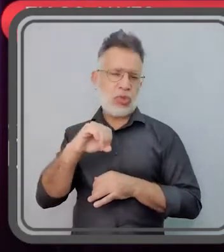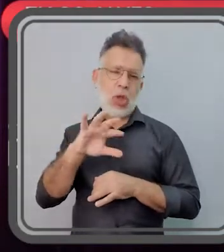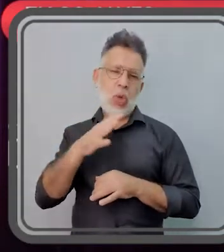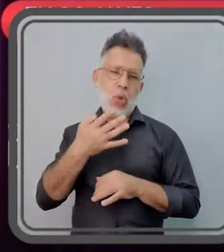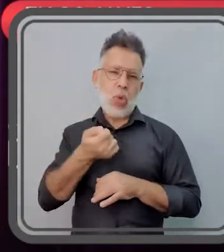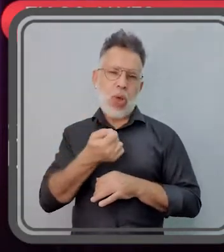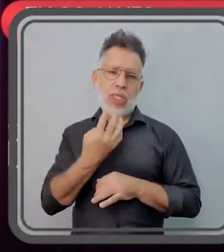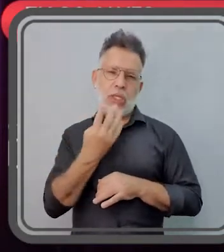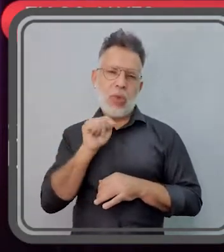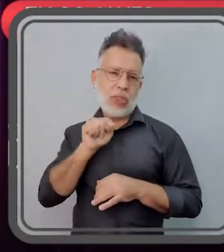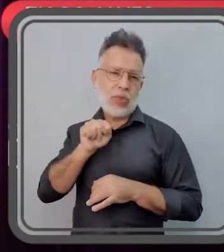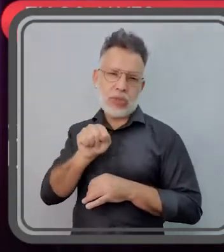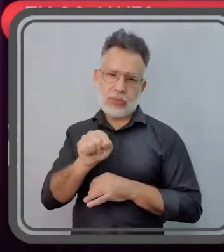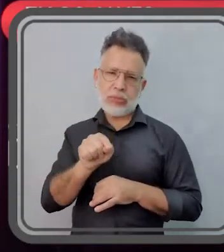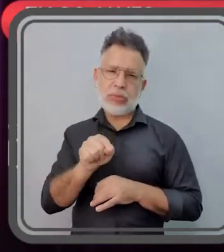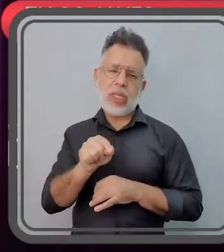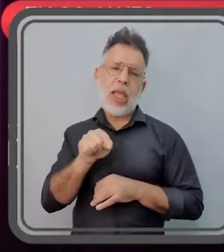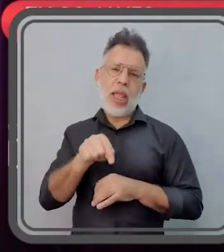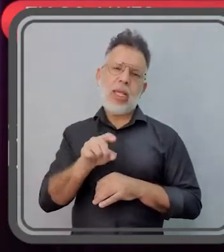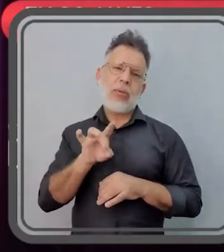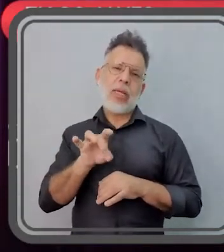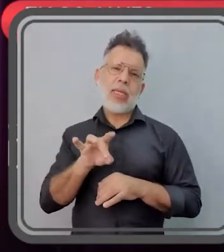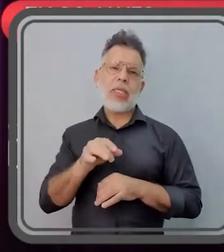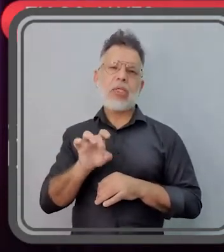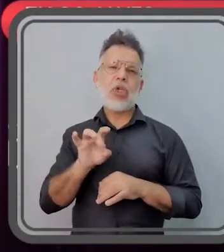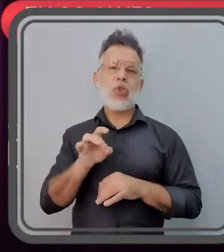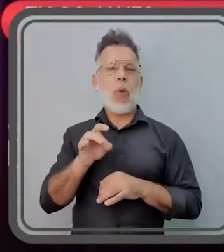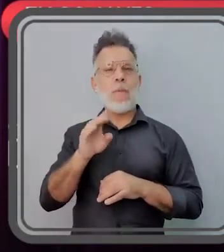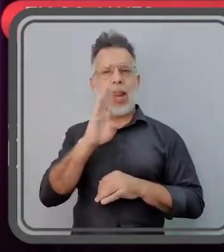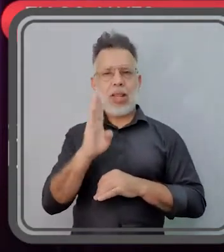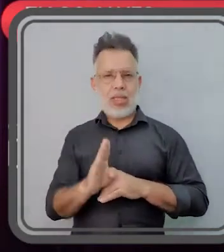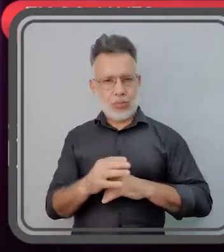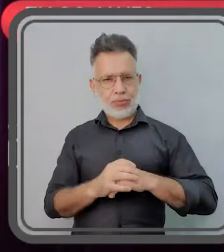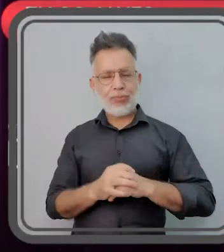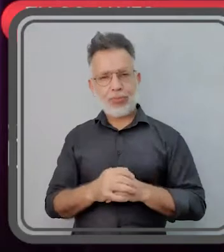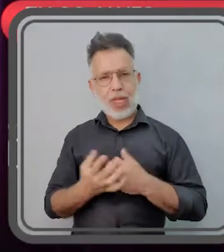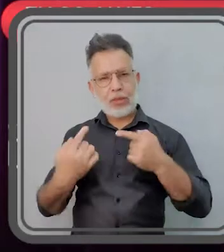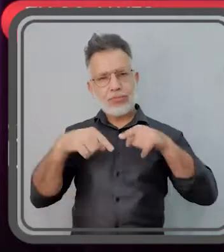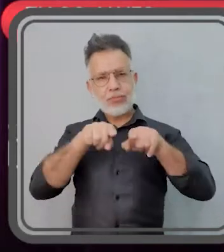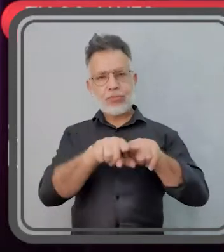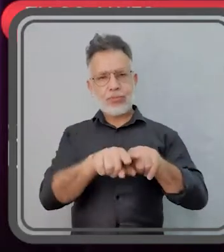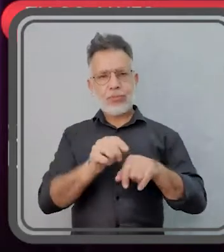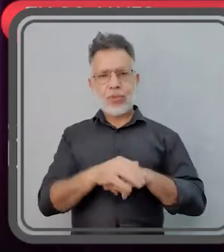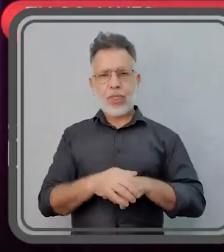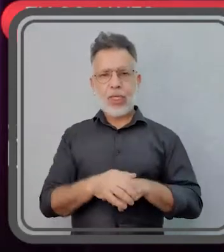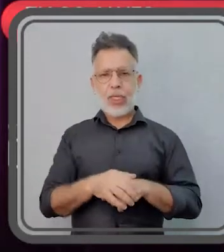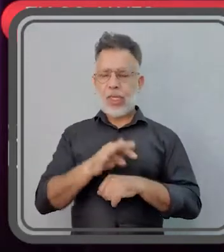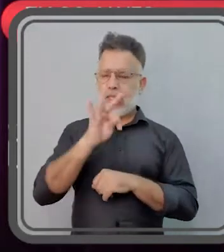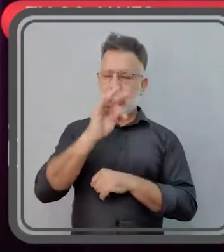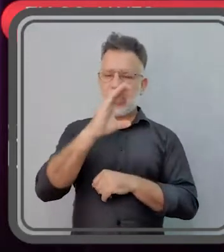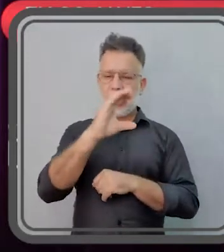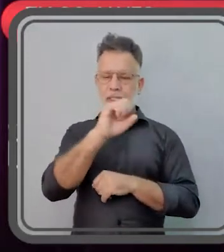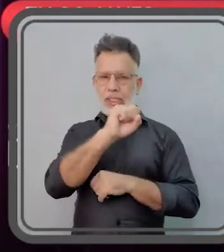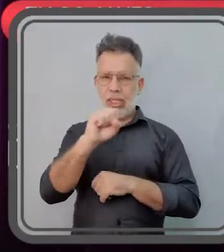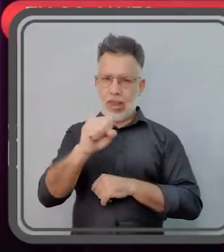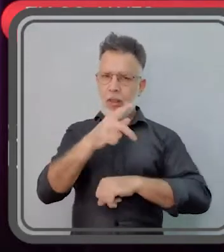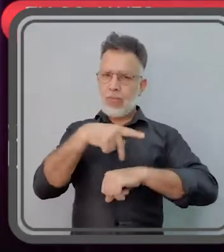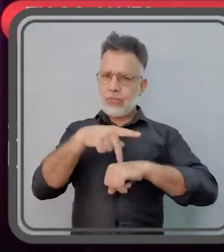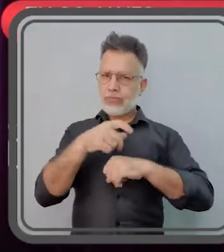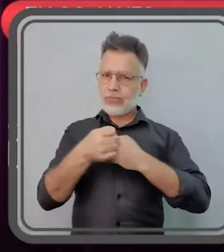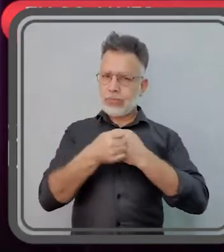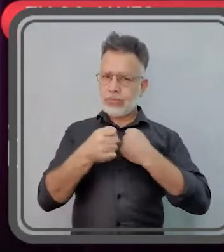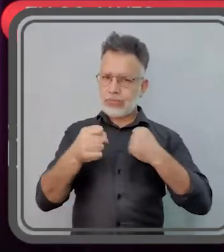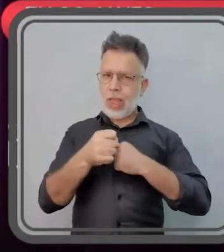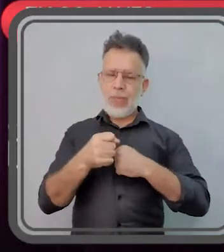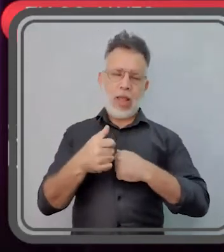chegando em mês de dezembro no, só no Brasil. E TCS tem um país parceria muito grande com